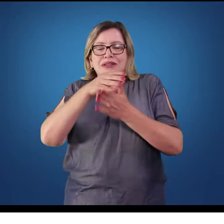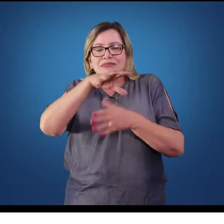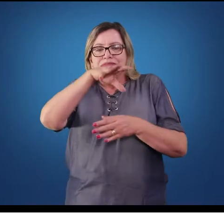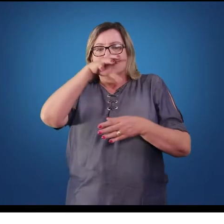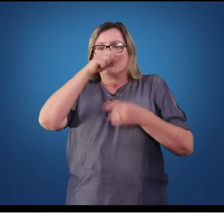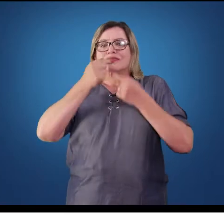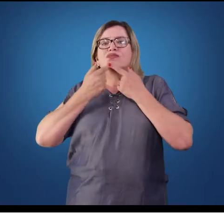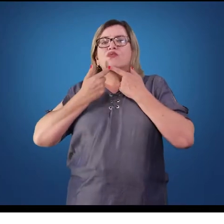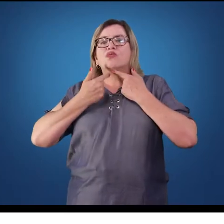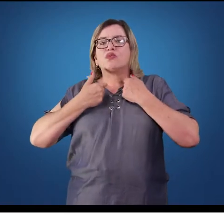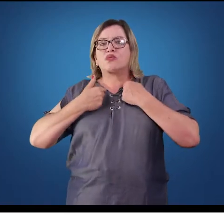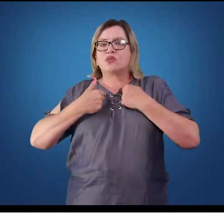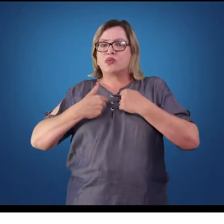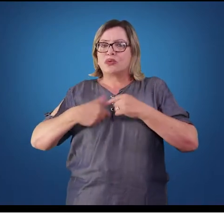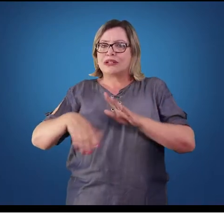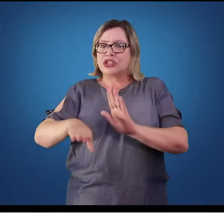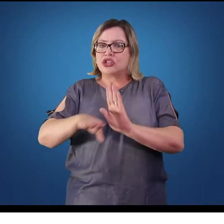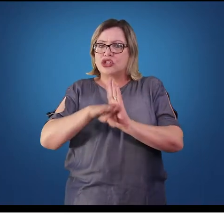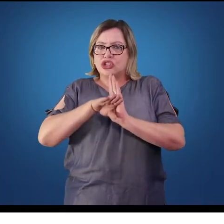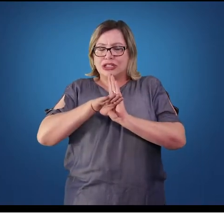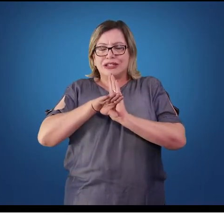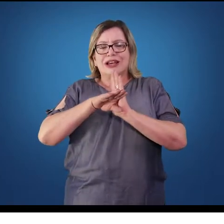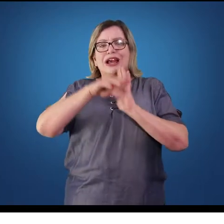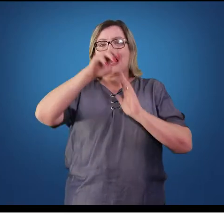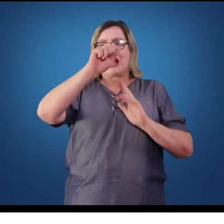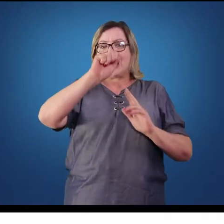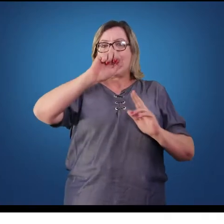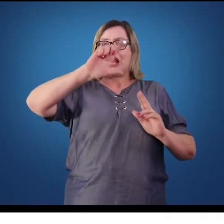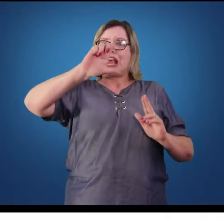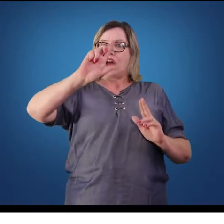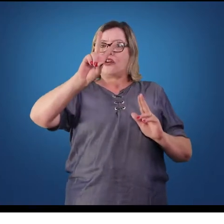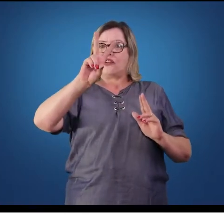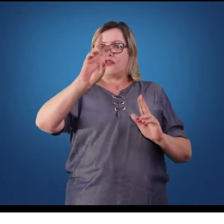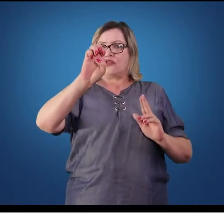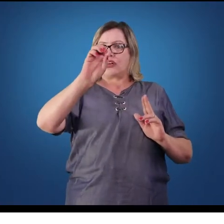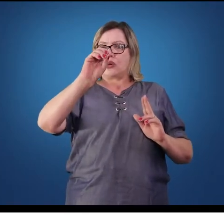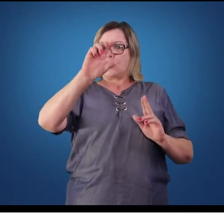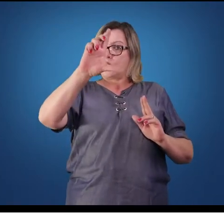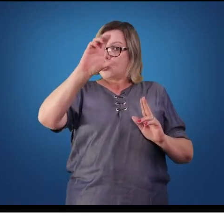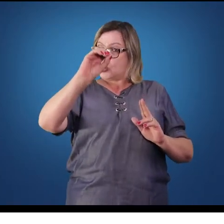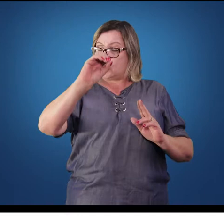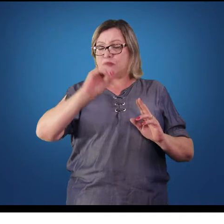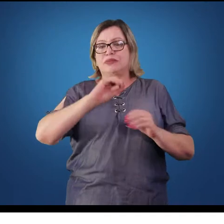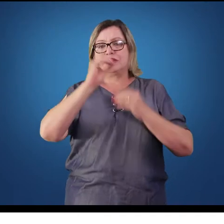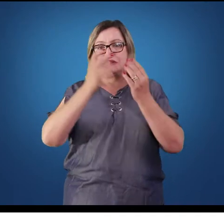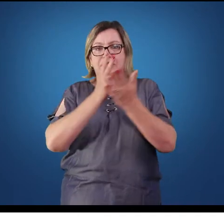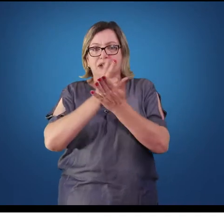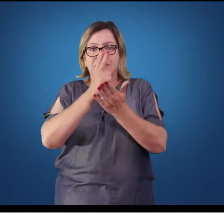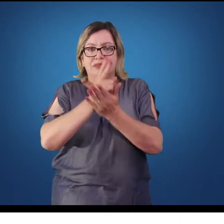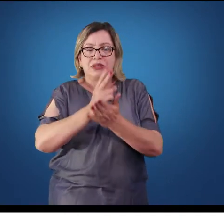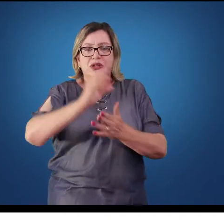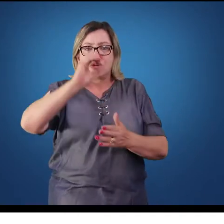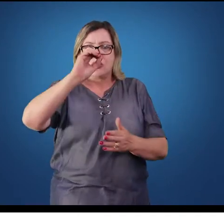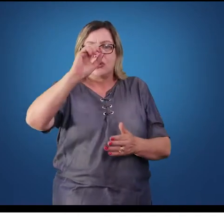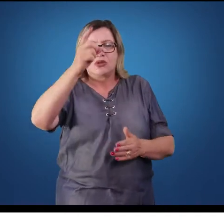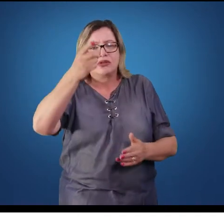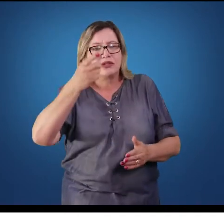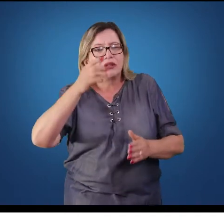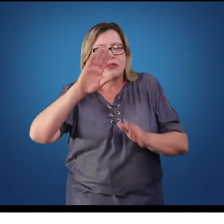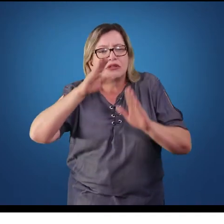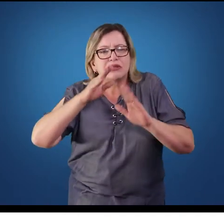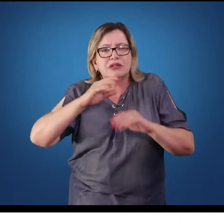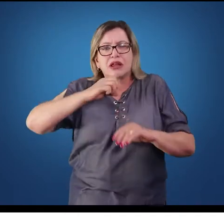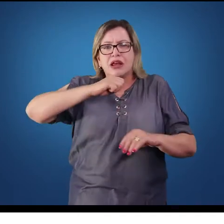brônquios, bronquíolos, até chegar na região alveolar. O oxigênio chega nos alvéolos com uma pressão ao redor de